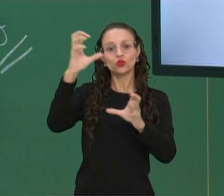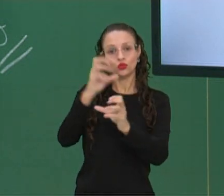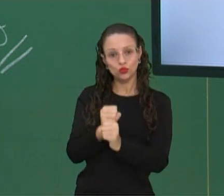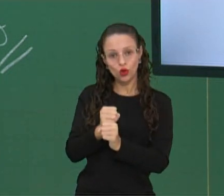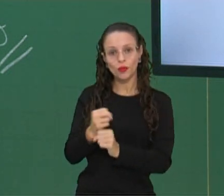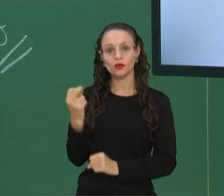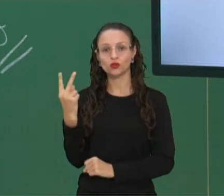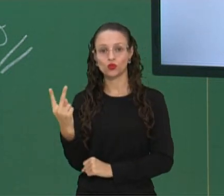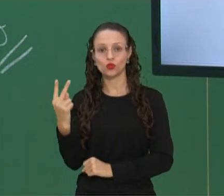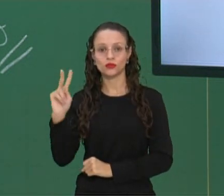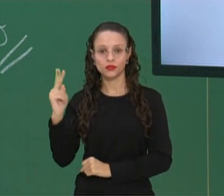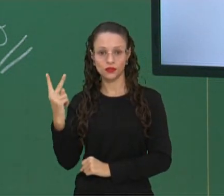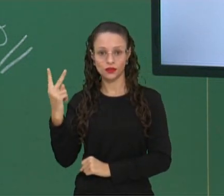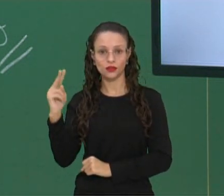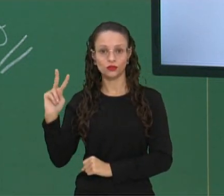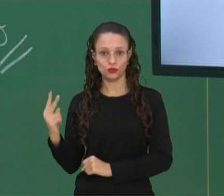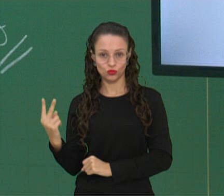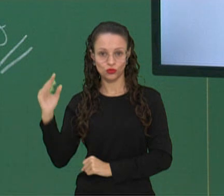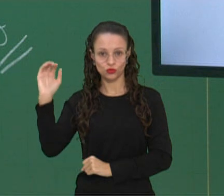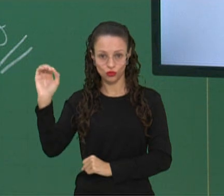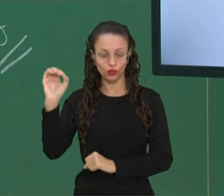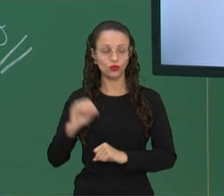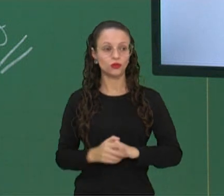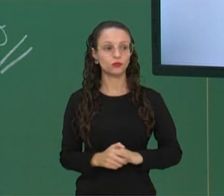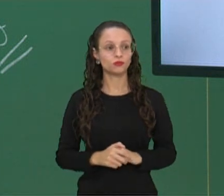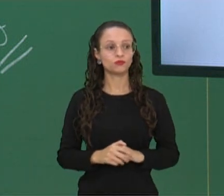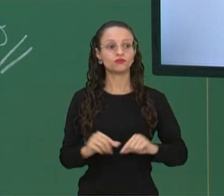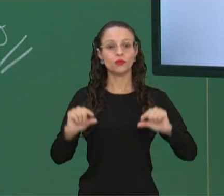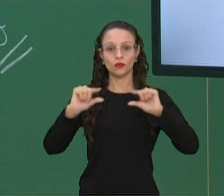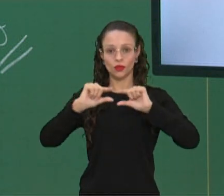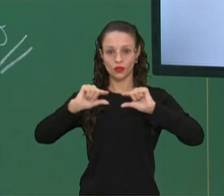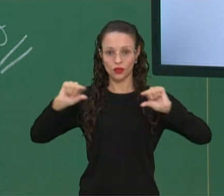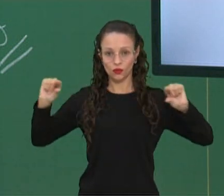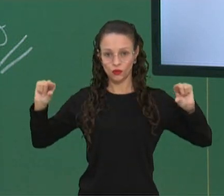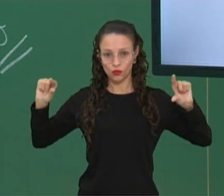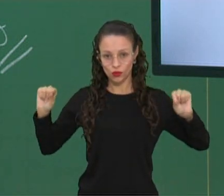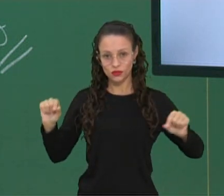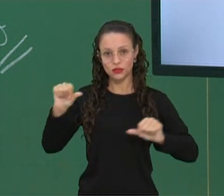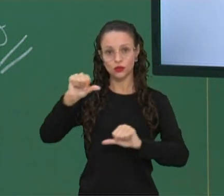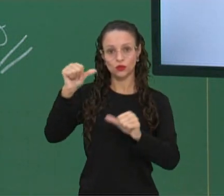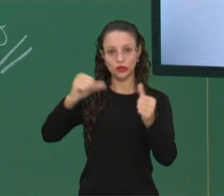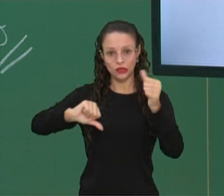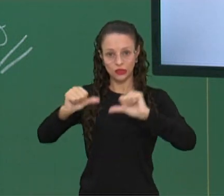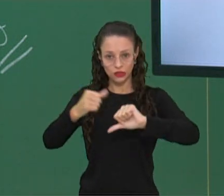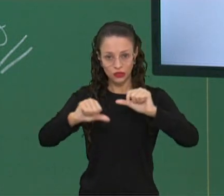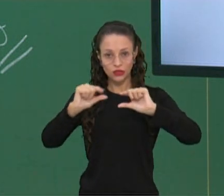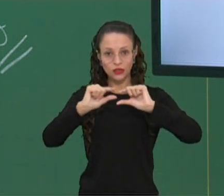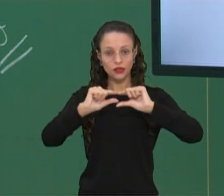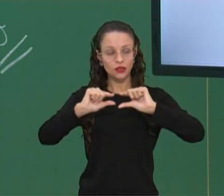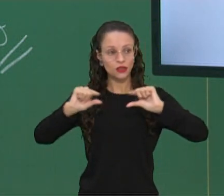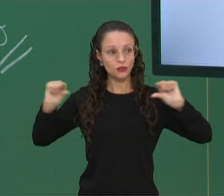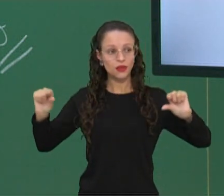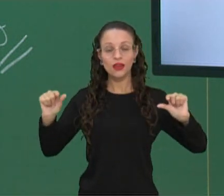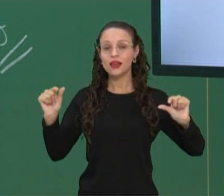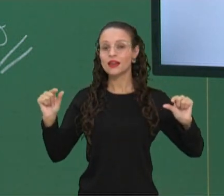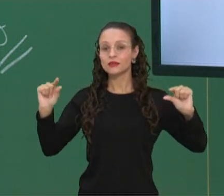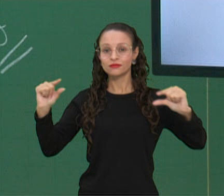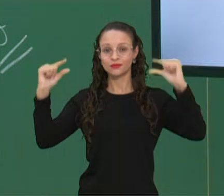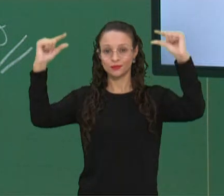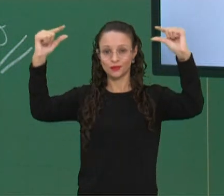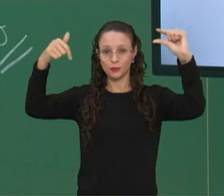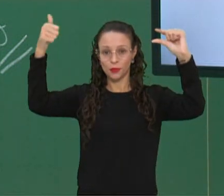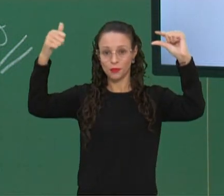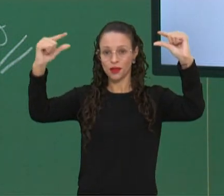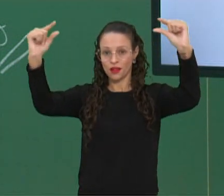então 2 águas. E aí eu vou ter a minha equação química aqui embaixo, na resolução da situação, igualzinha à